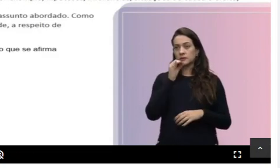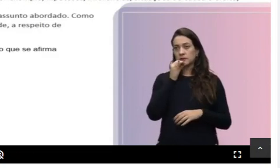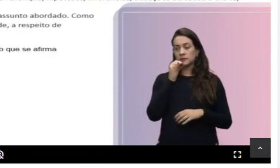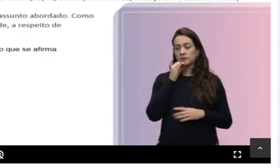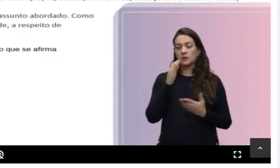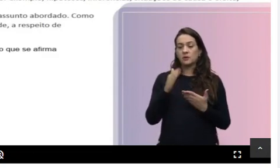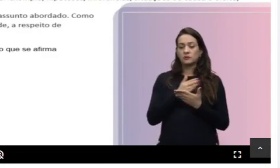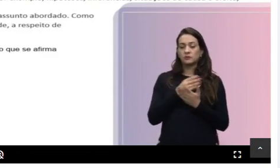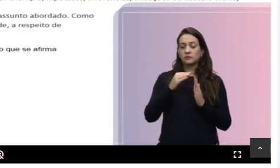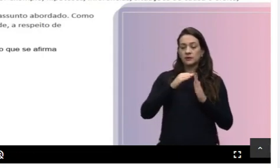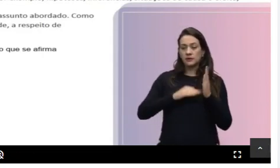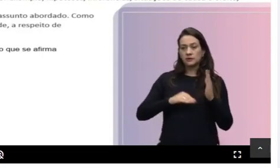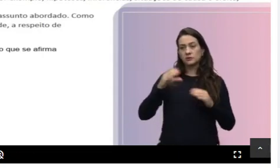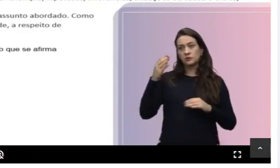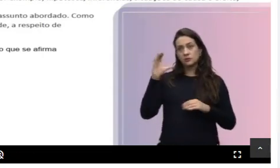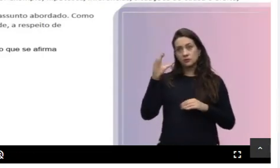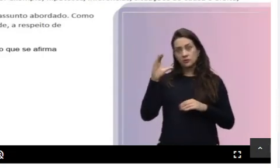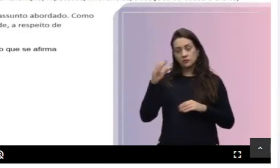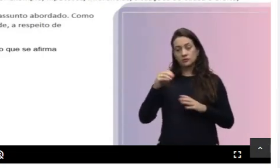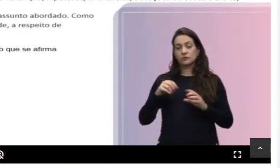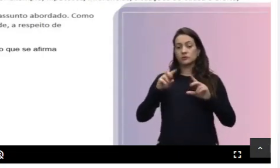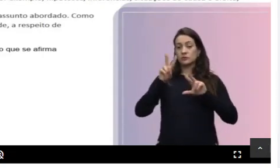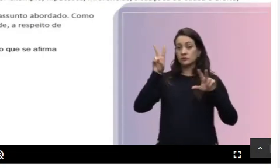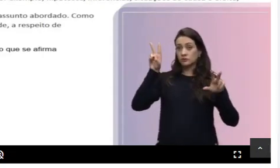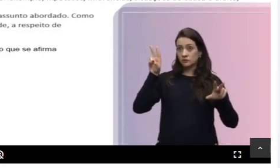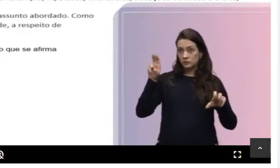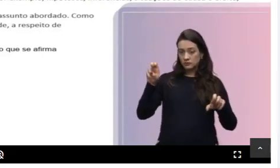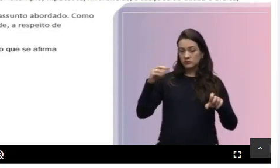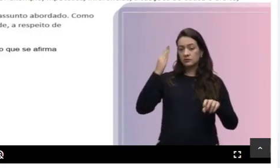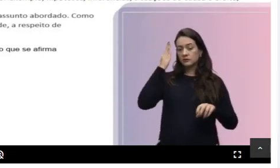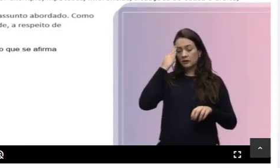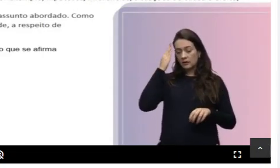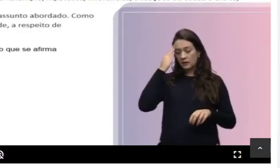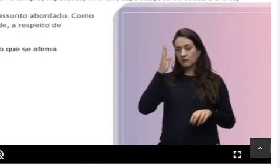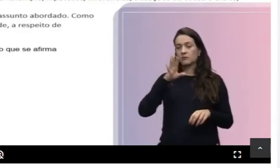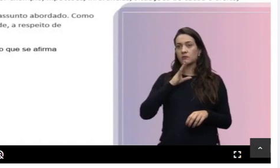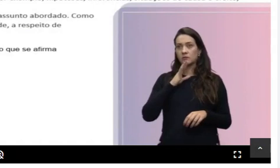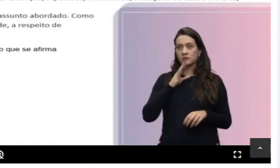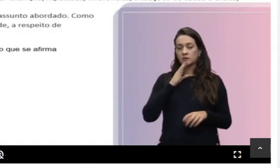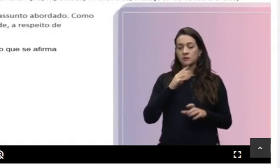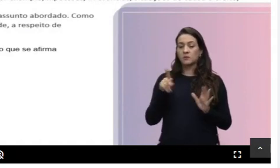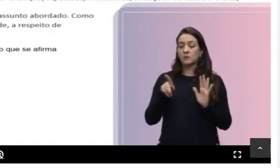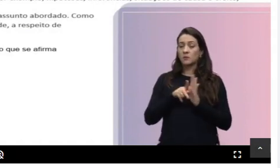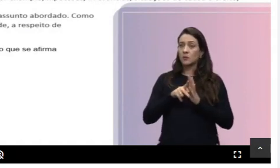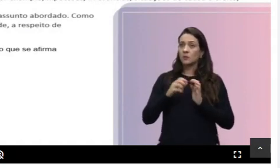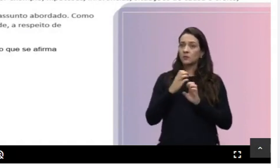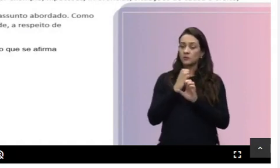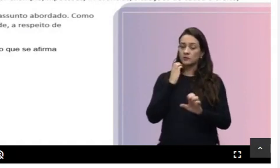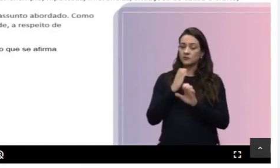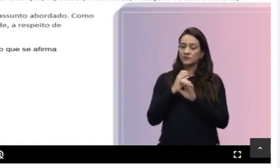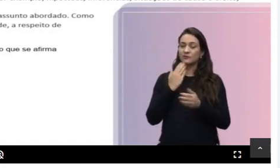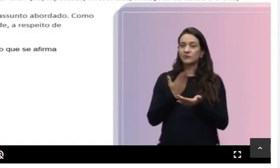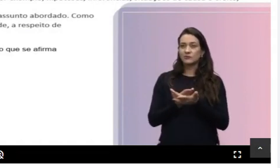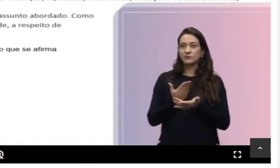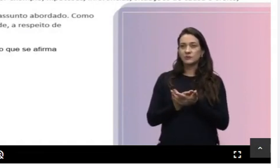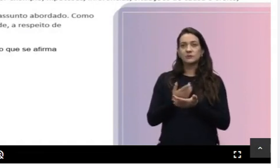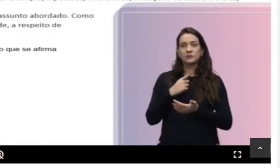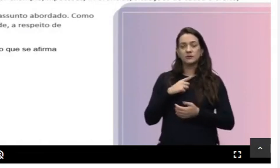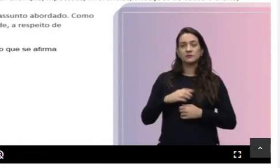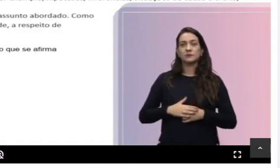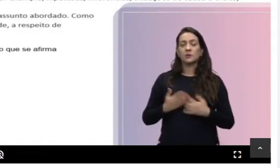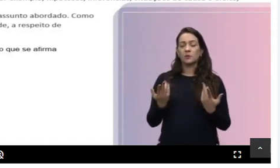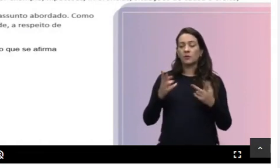ser os textos científicos de autoridade a respeito de conhecimentos da área de engenharia civil. Então,